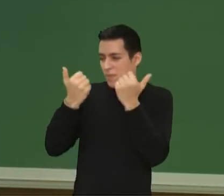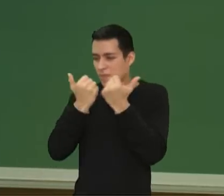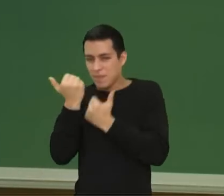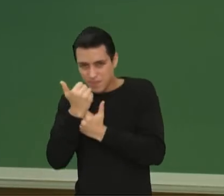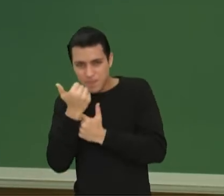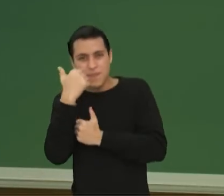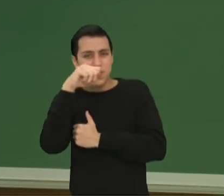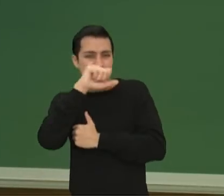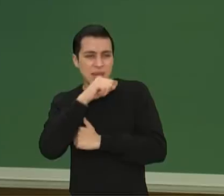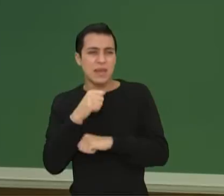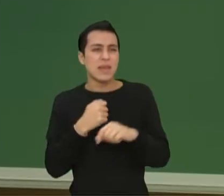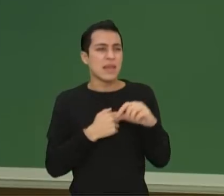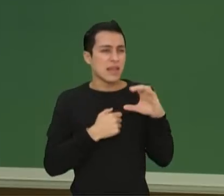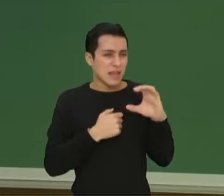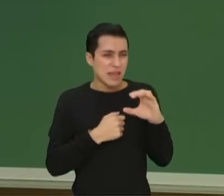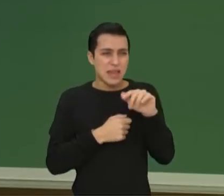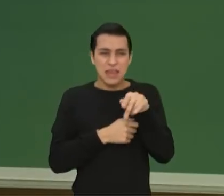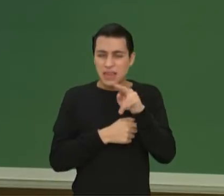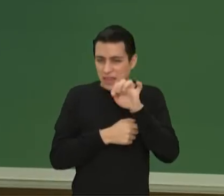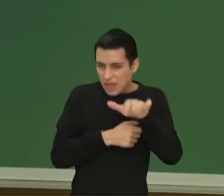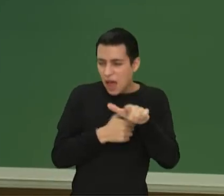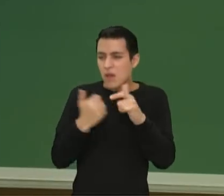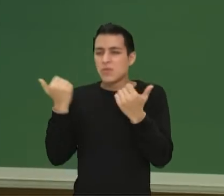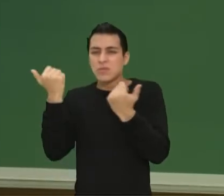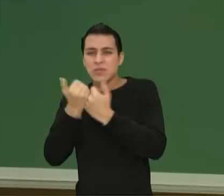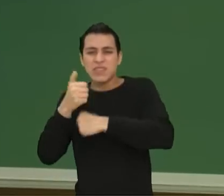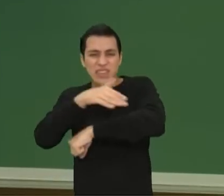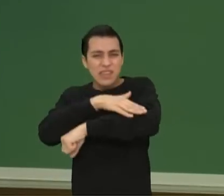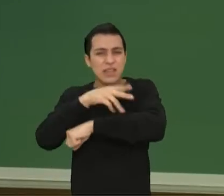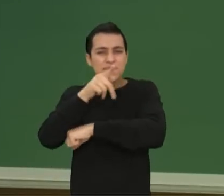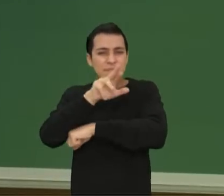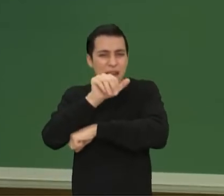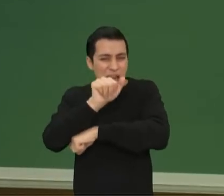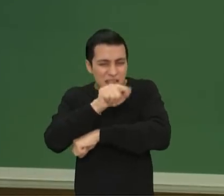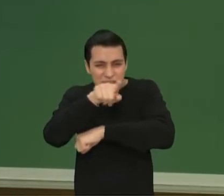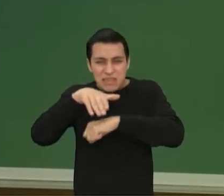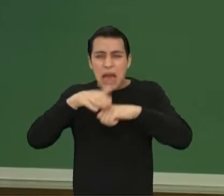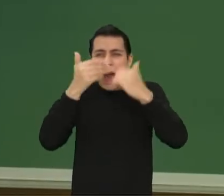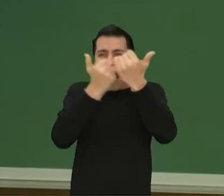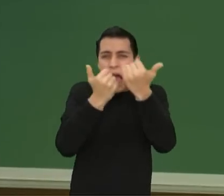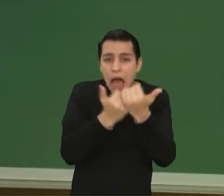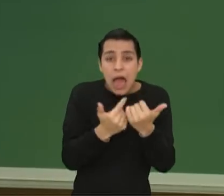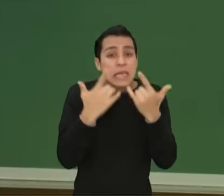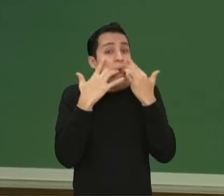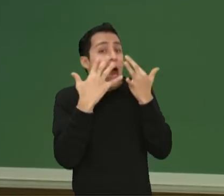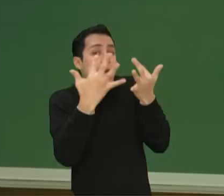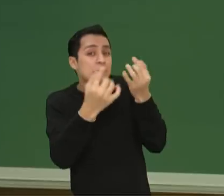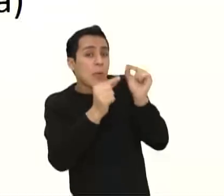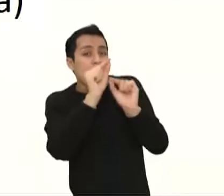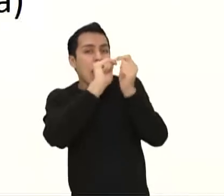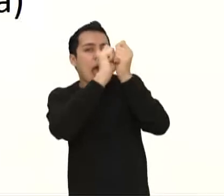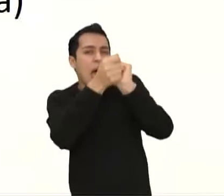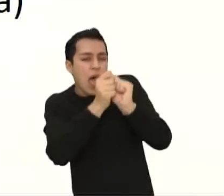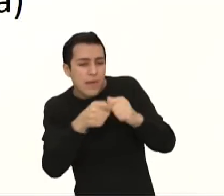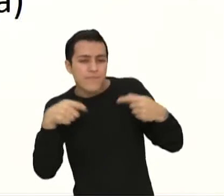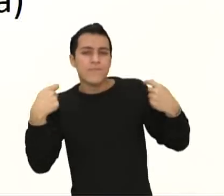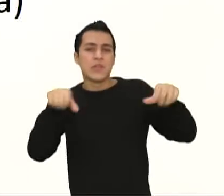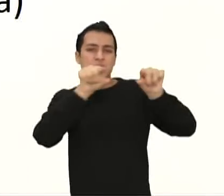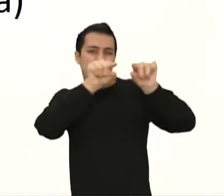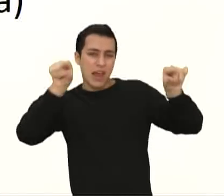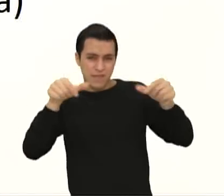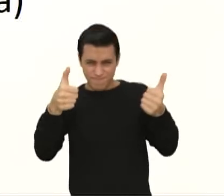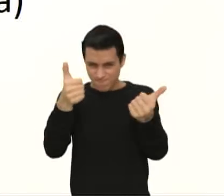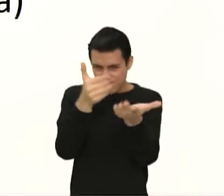letra D, quintal por praça. Faça as substituições e atente-se às adaptações necessárias.